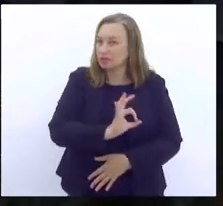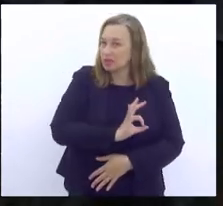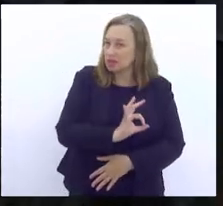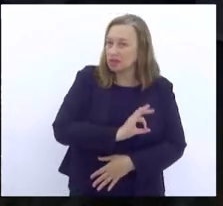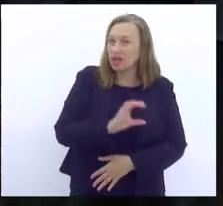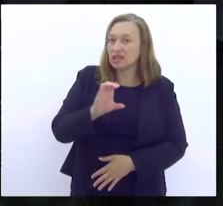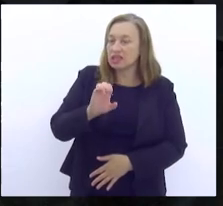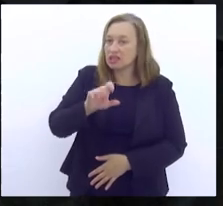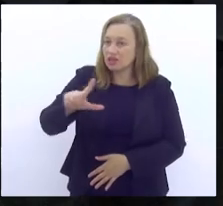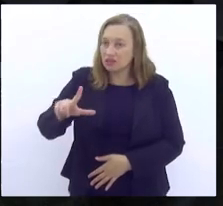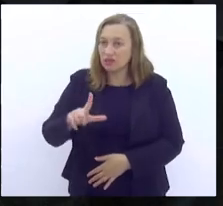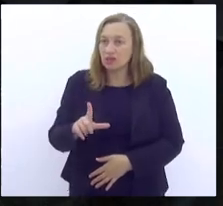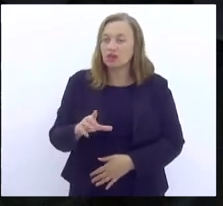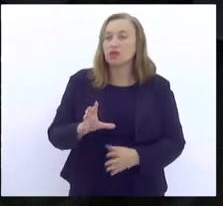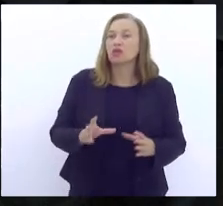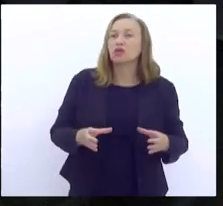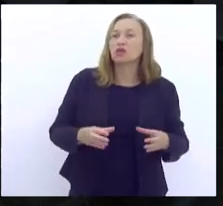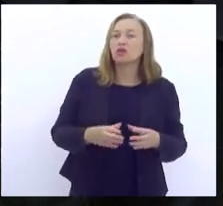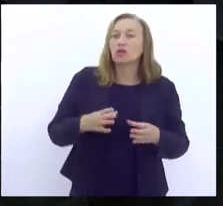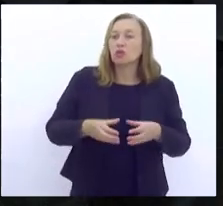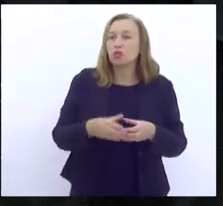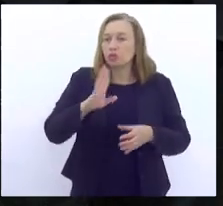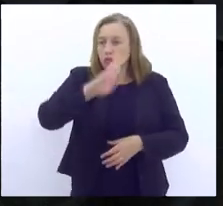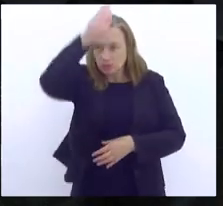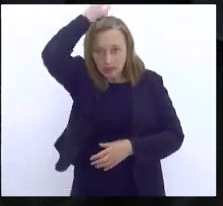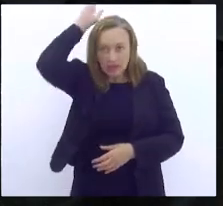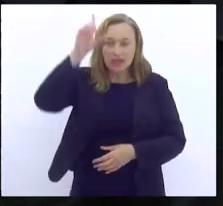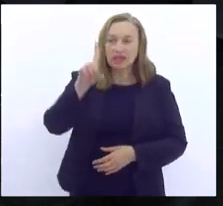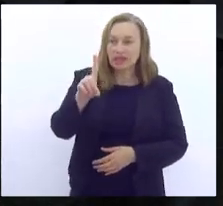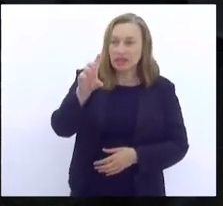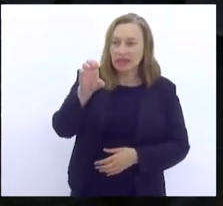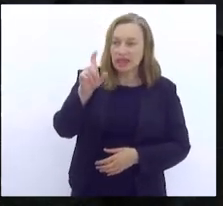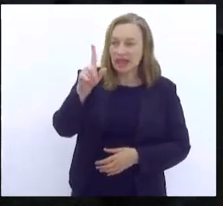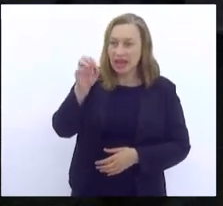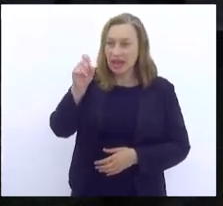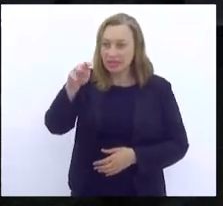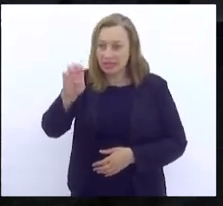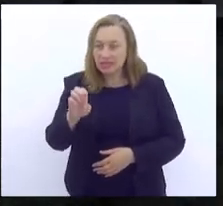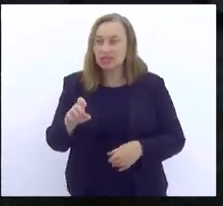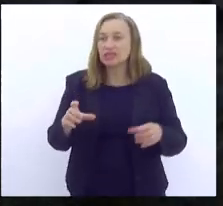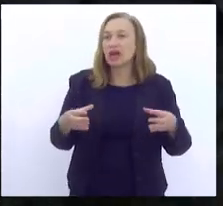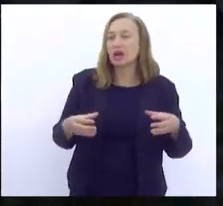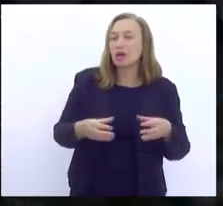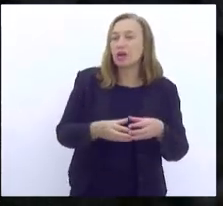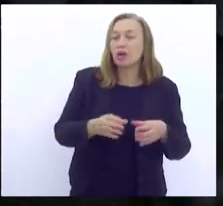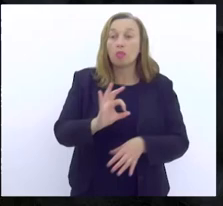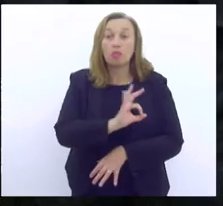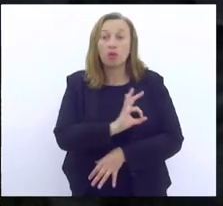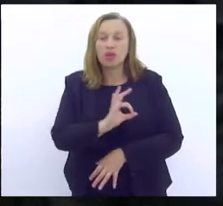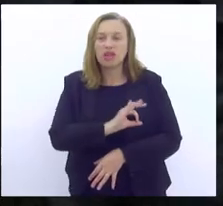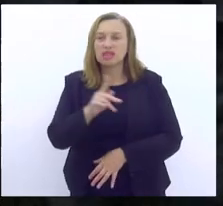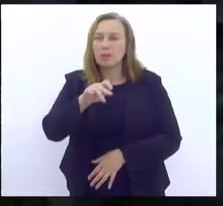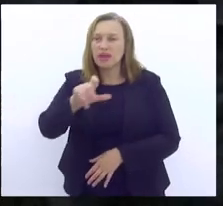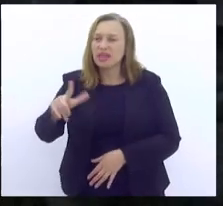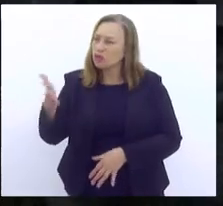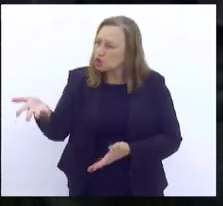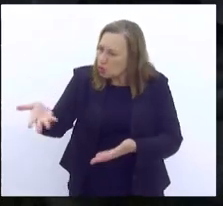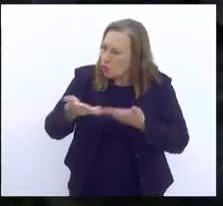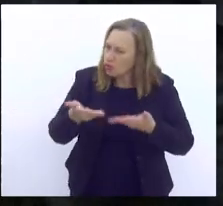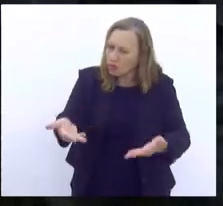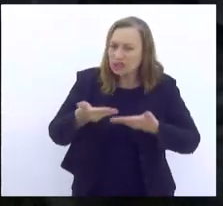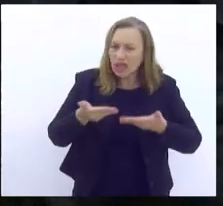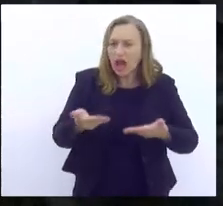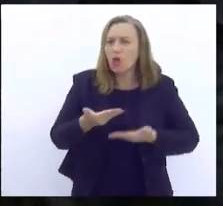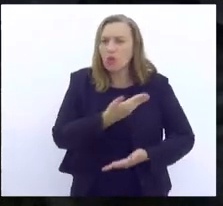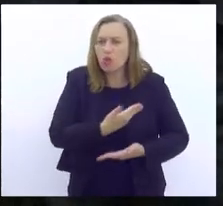Polícia Civil, do Corpo de Bombeiros, do DEGASE, da Polícia Penal. É hora de chamar esse povo. O governo